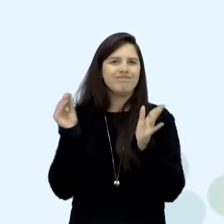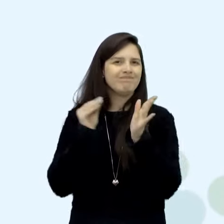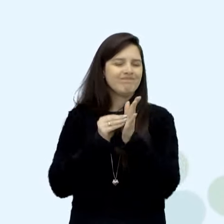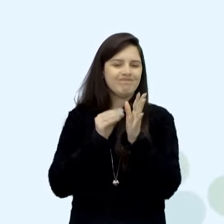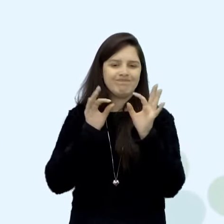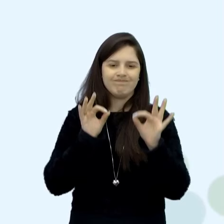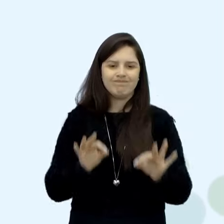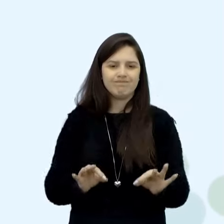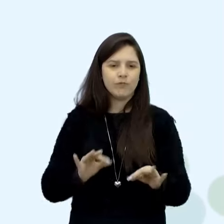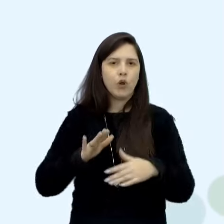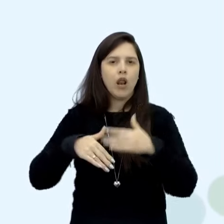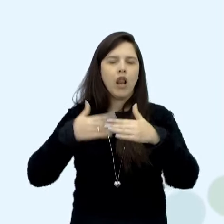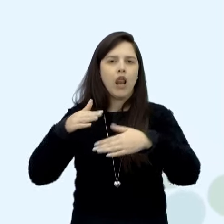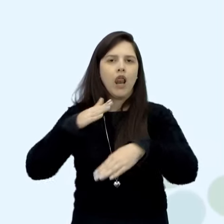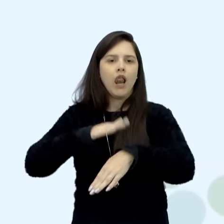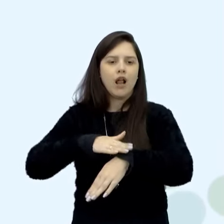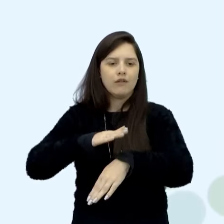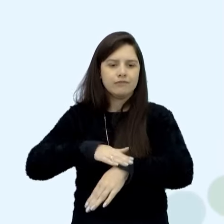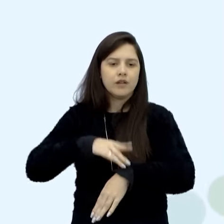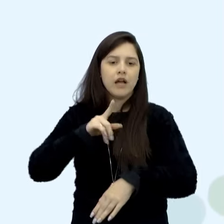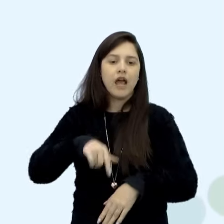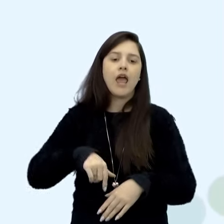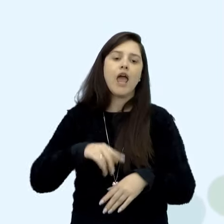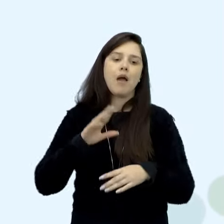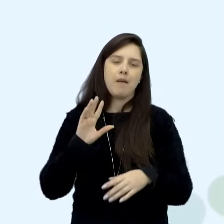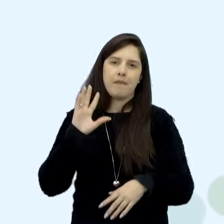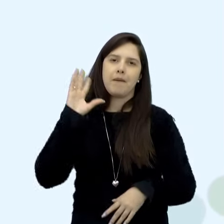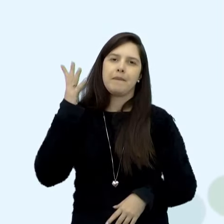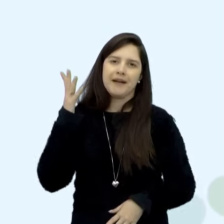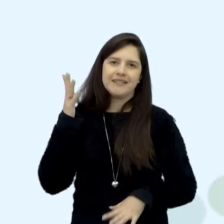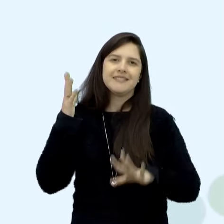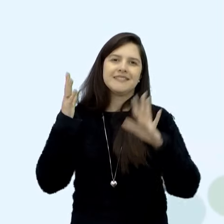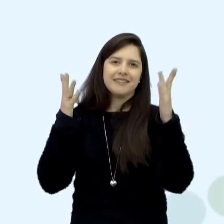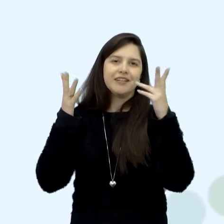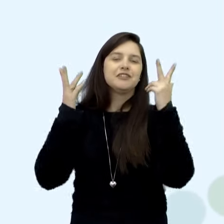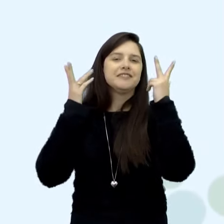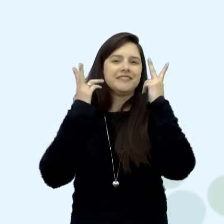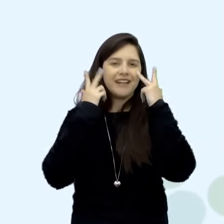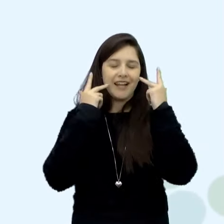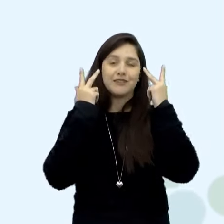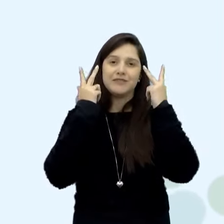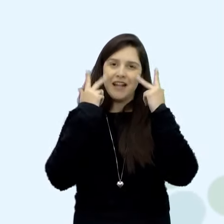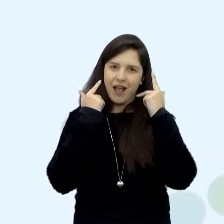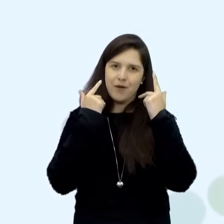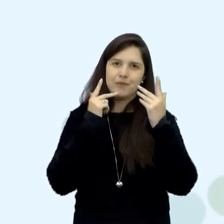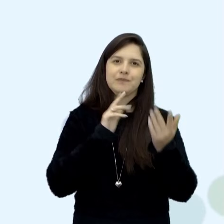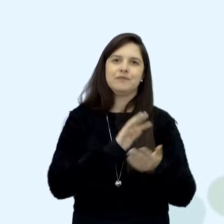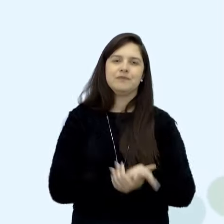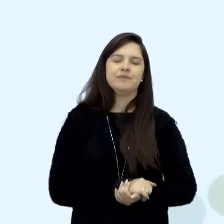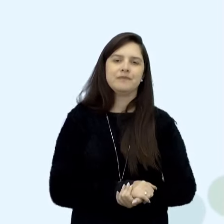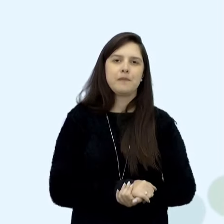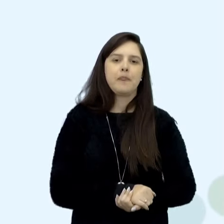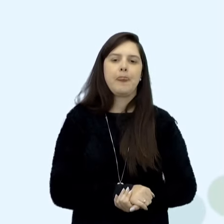ao longo do tempo, portanto, é uma paisagem natural.